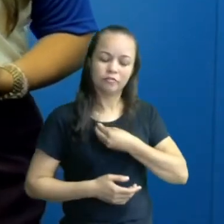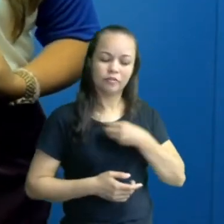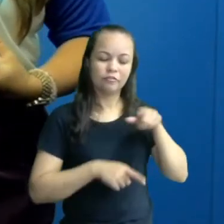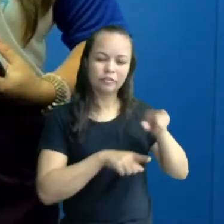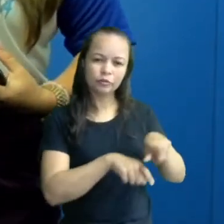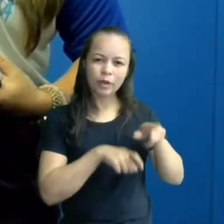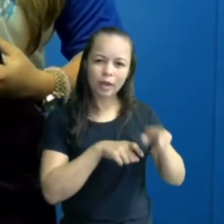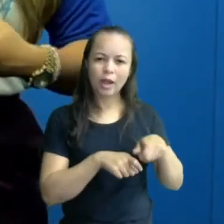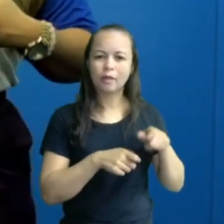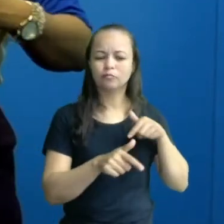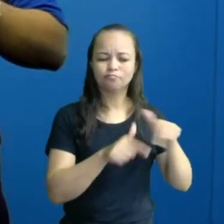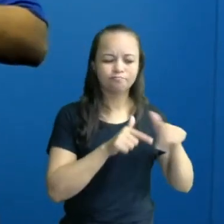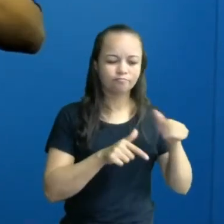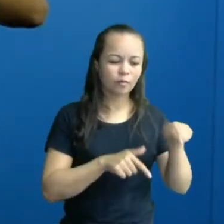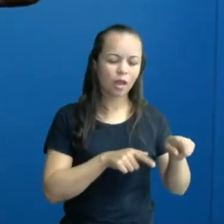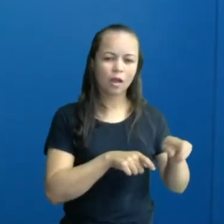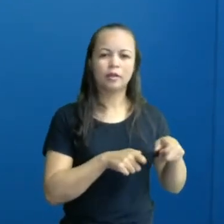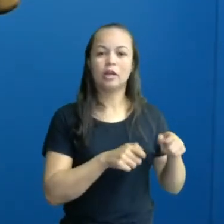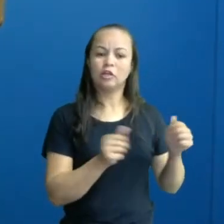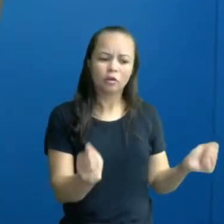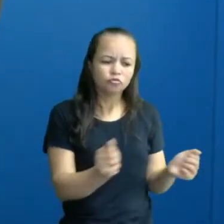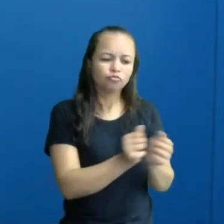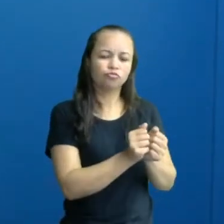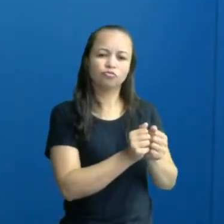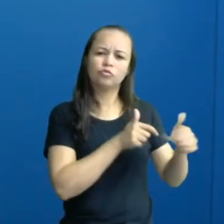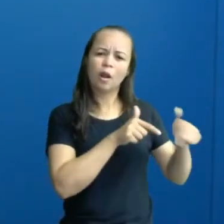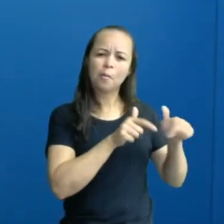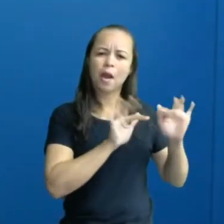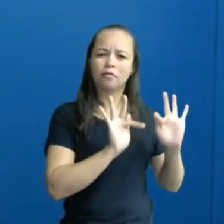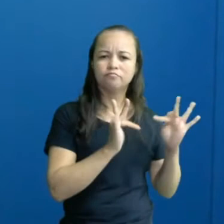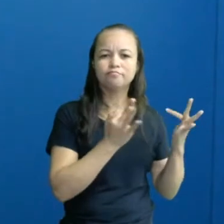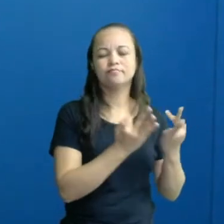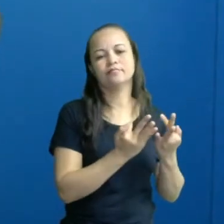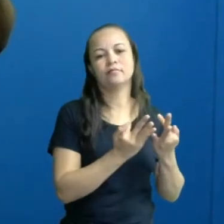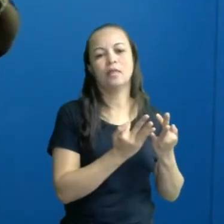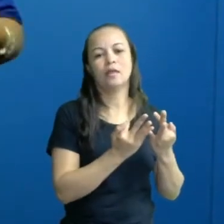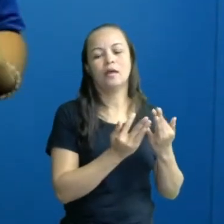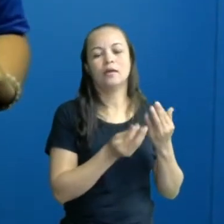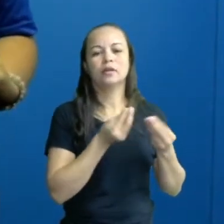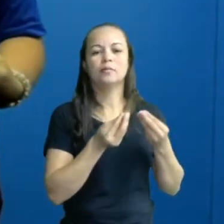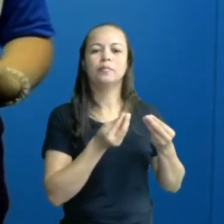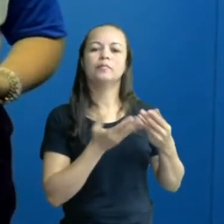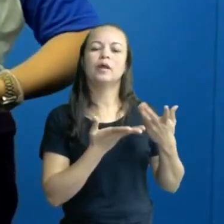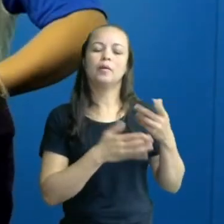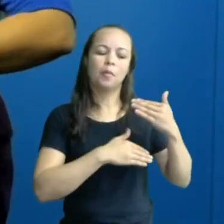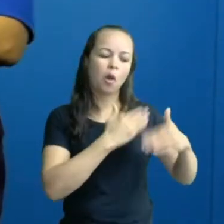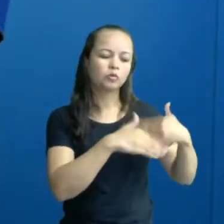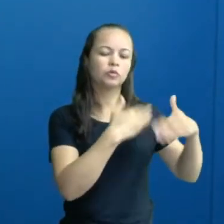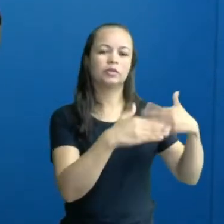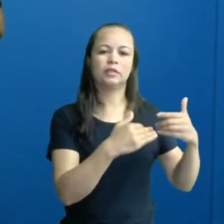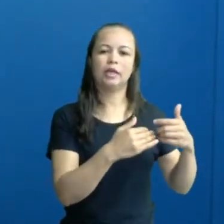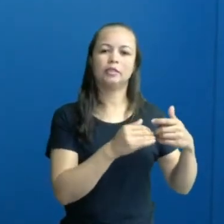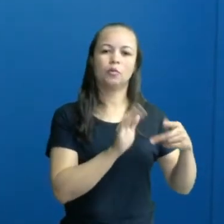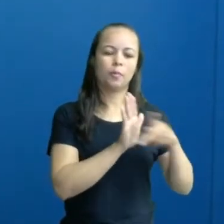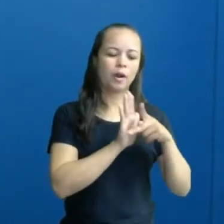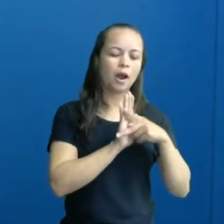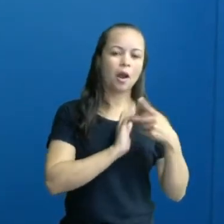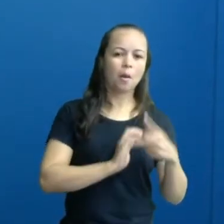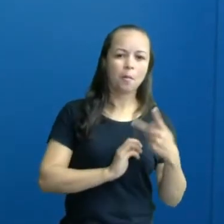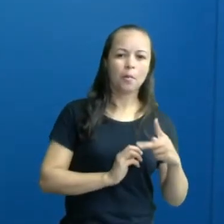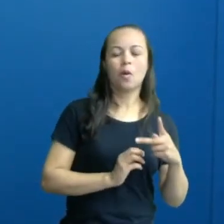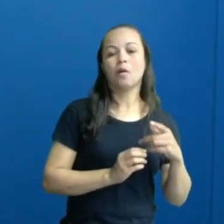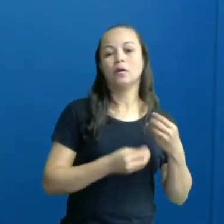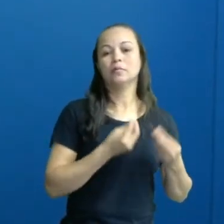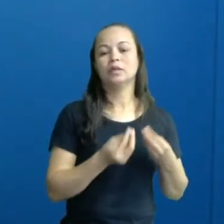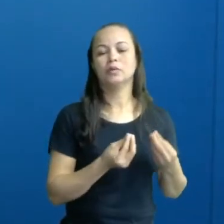rurais, eles trabalham com as famílias, certo? Produzindo para o consumo próprio, para vender em feiras